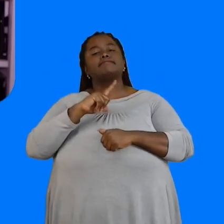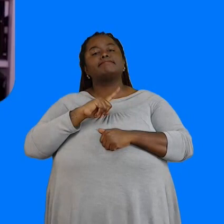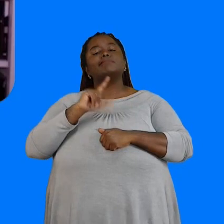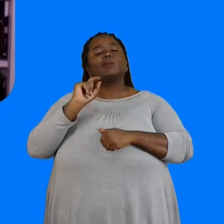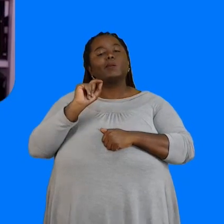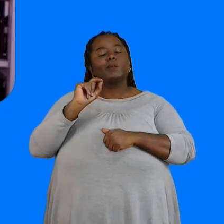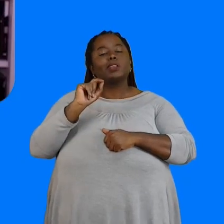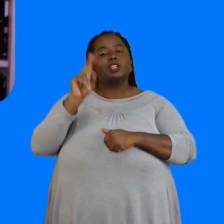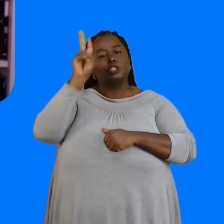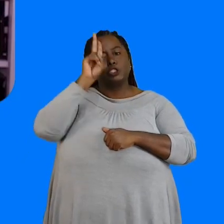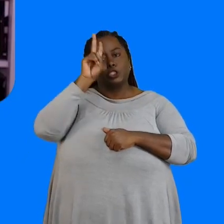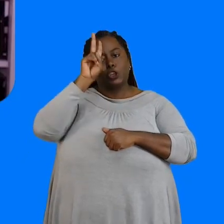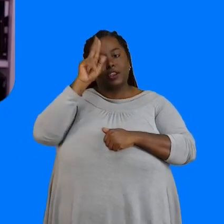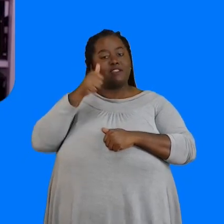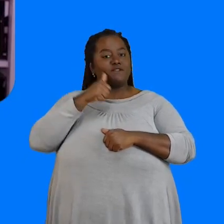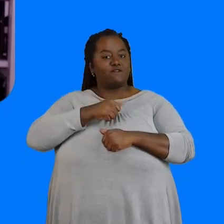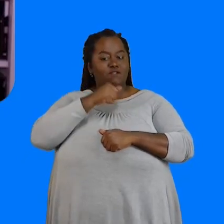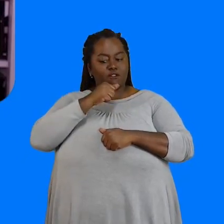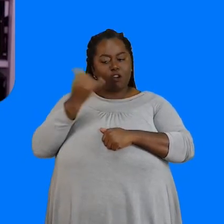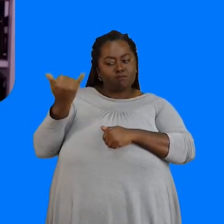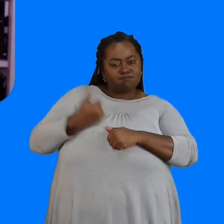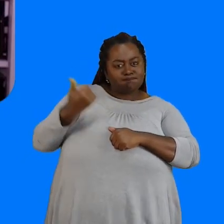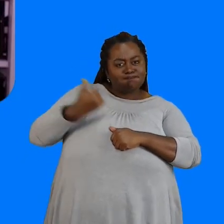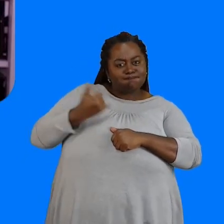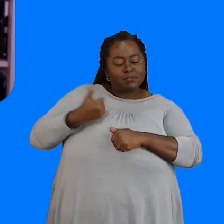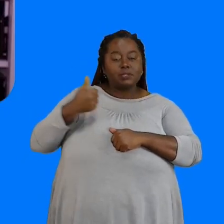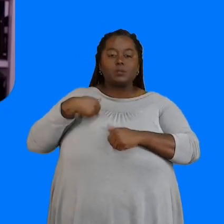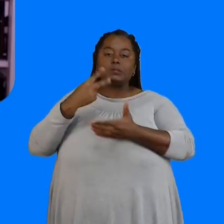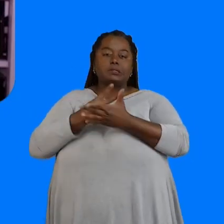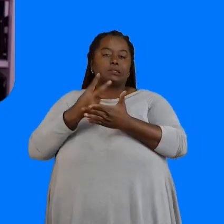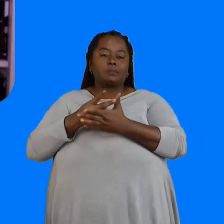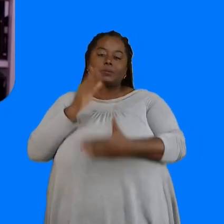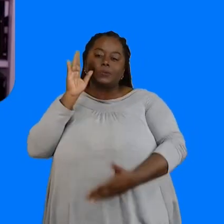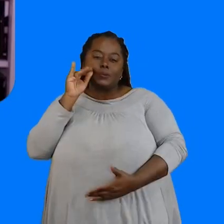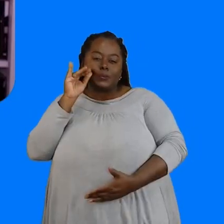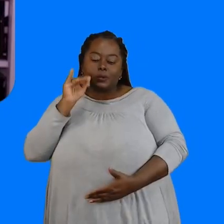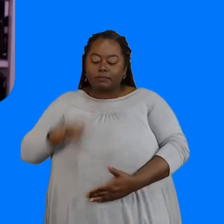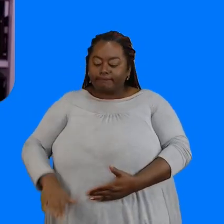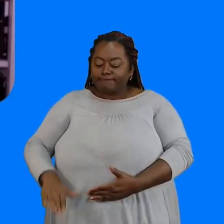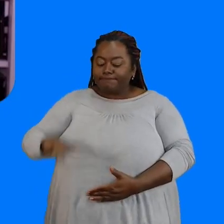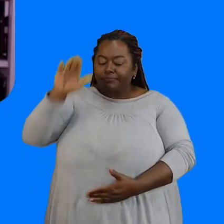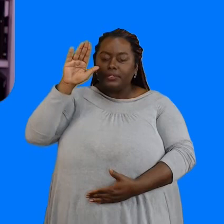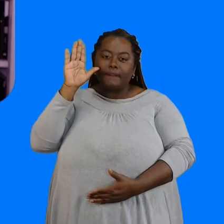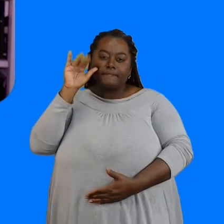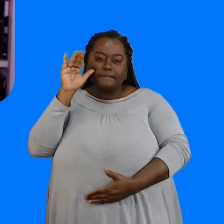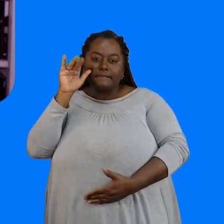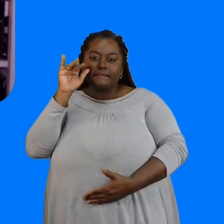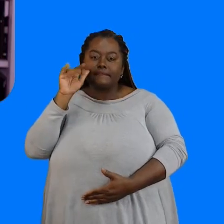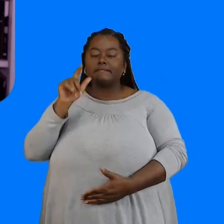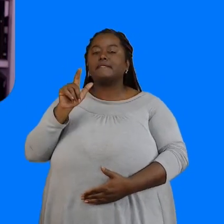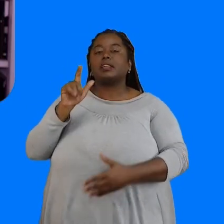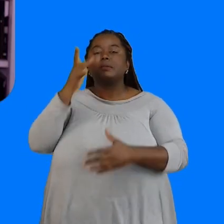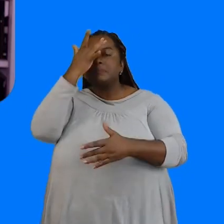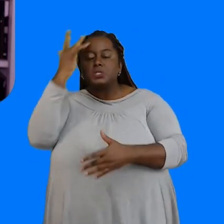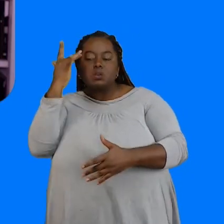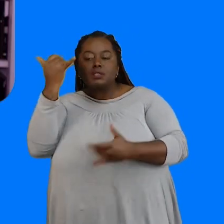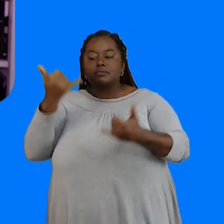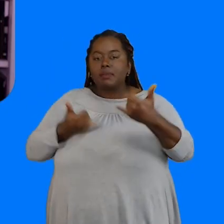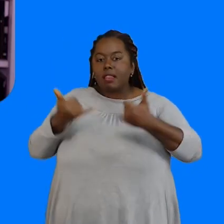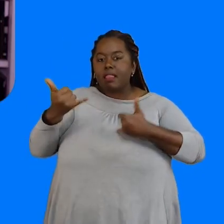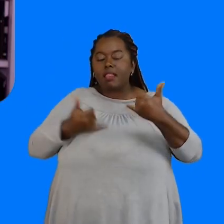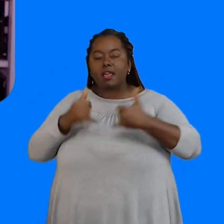avó contava, então eu fui sempre muito curioso em ouvir pessoas a contar histórias, e sempre quando